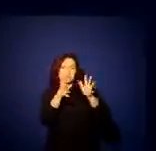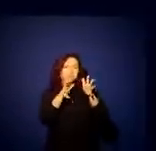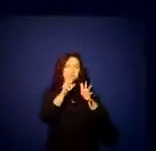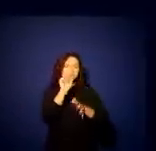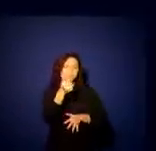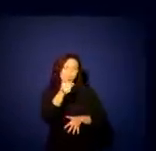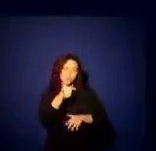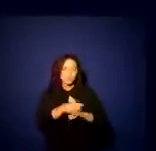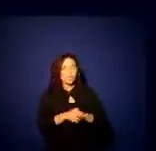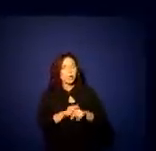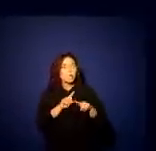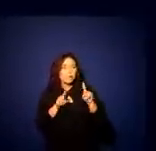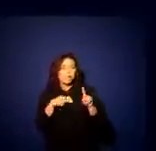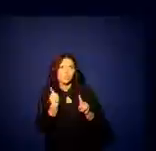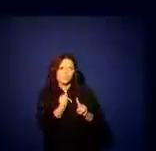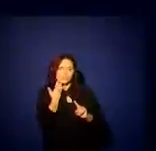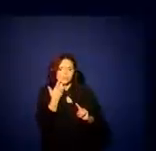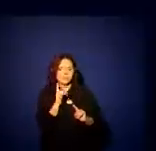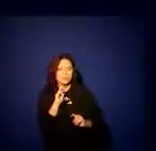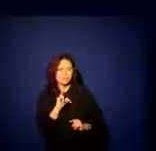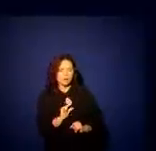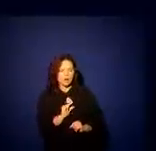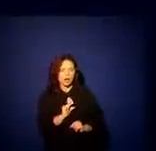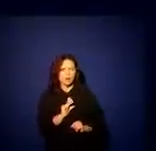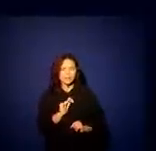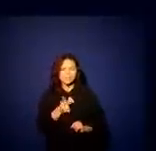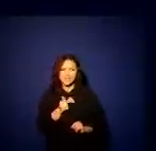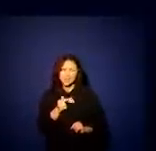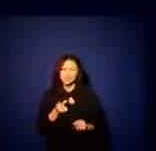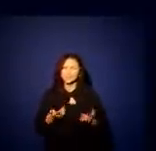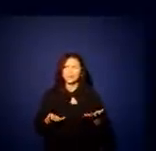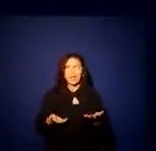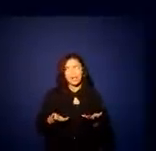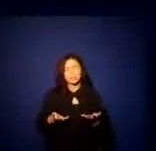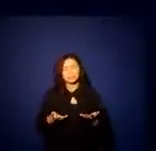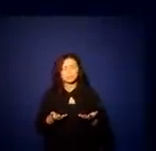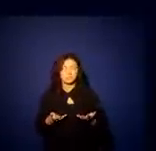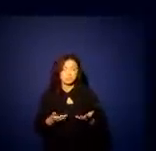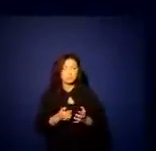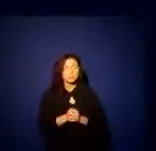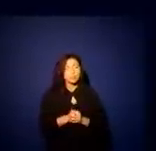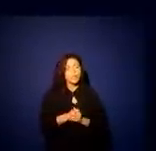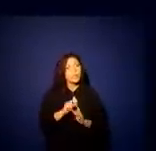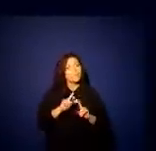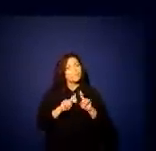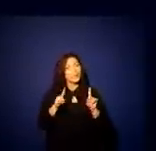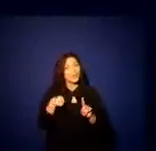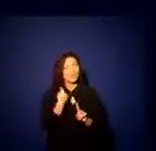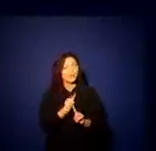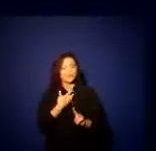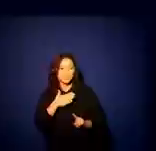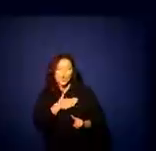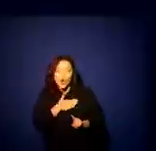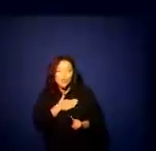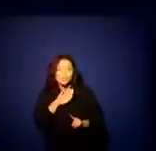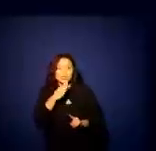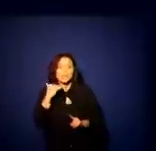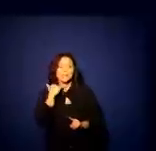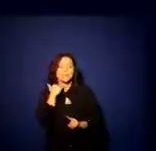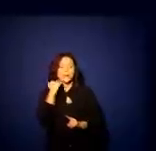sabendo que tá barato pessoal a gente gosta acha até o Cris colocou a gente gosta de Banco do Brasil sim